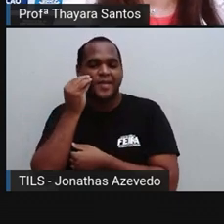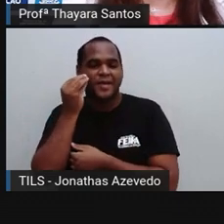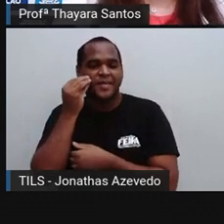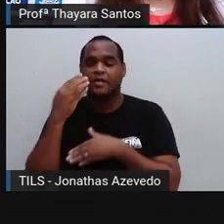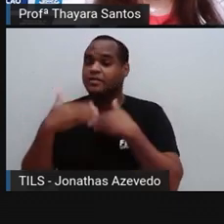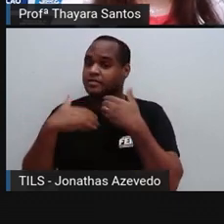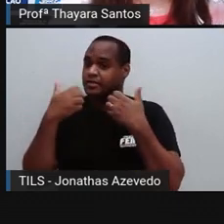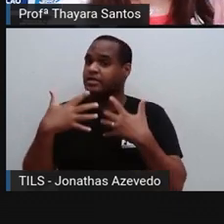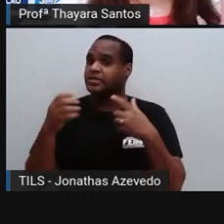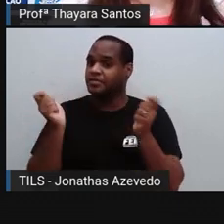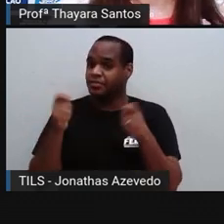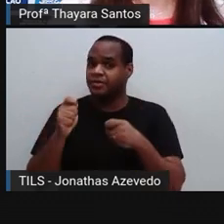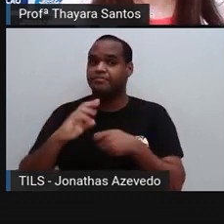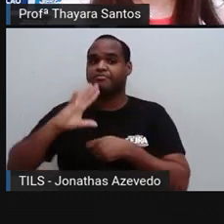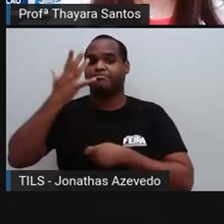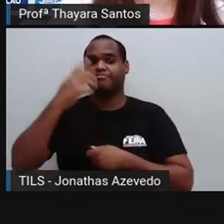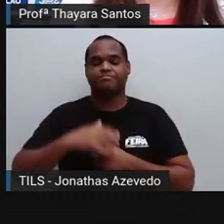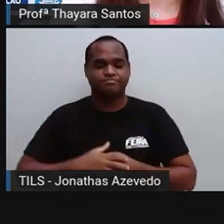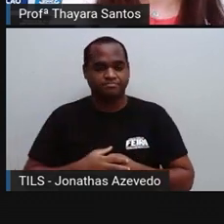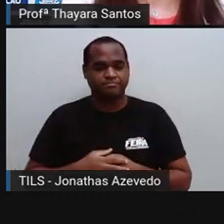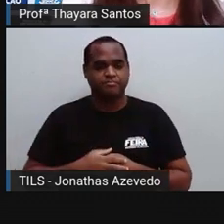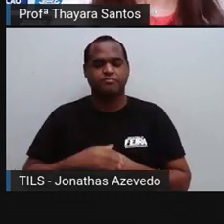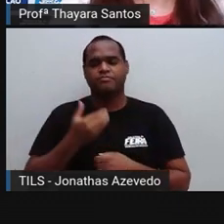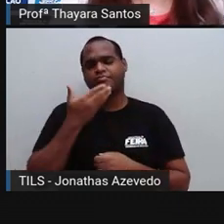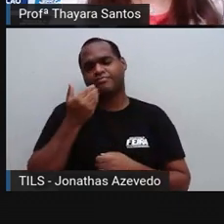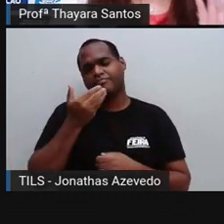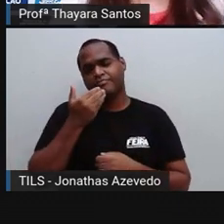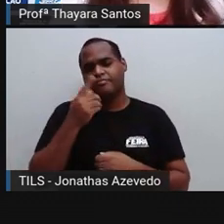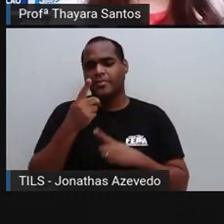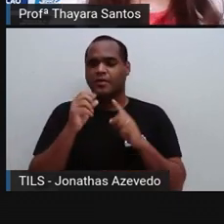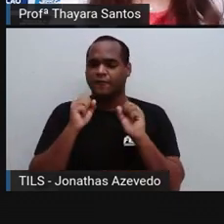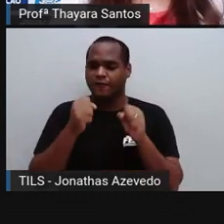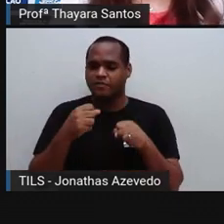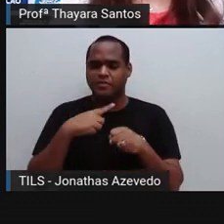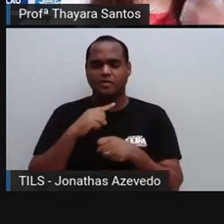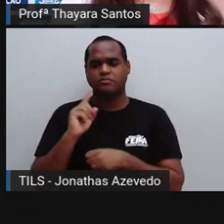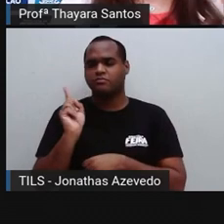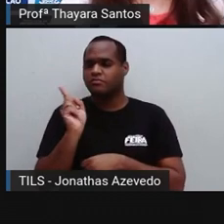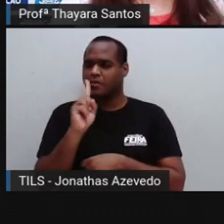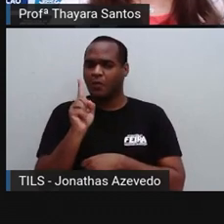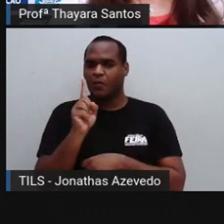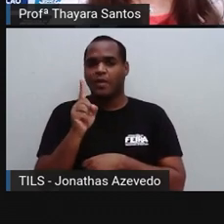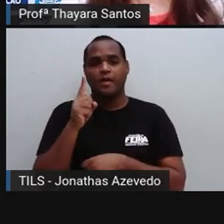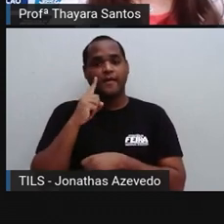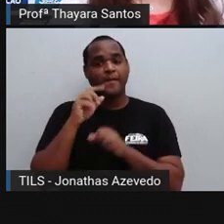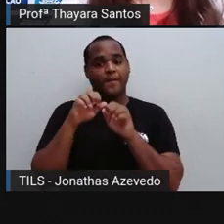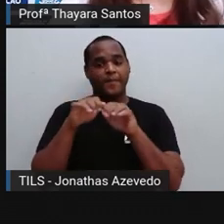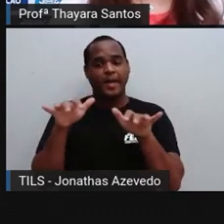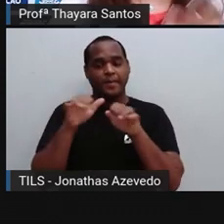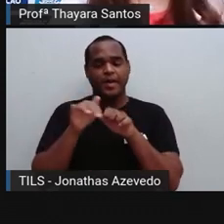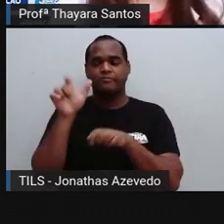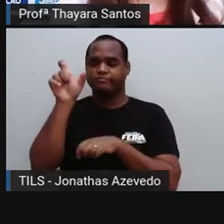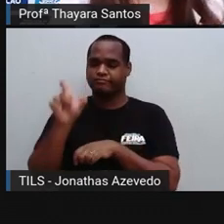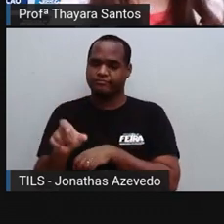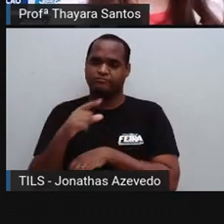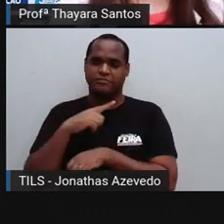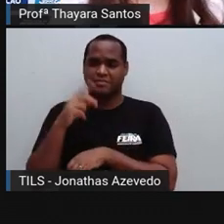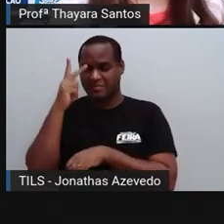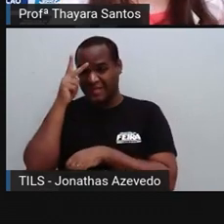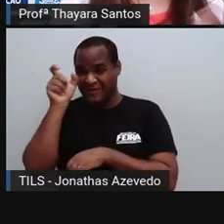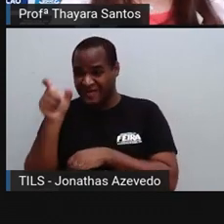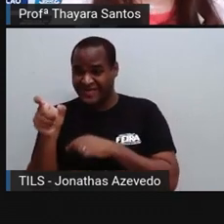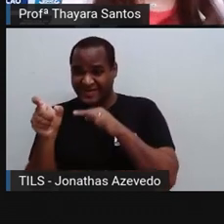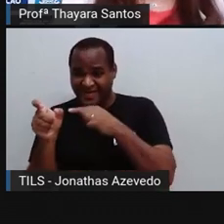dela. Então, a melhor coisa é dizer não sempre e transmitir a nossa personalidade. Não é porque o outro